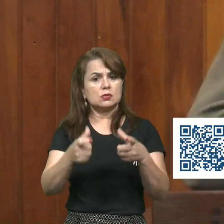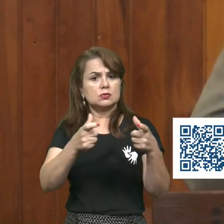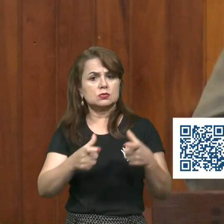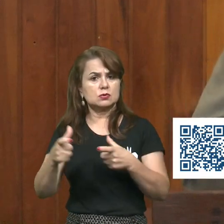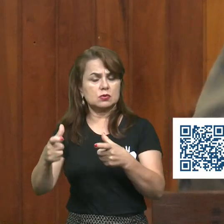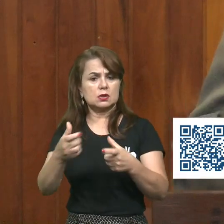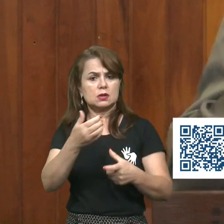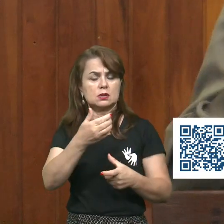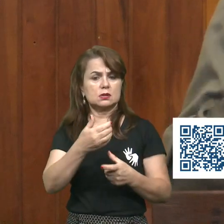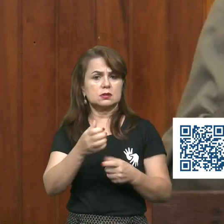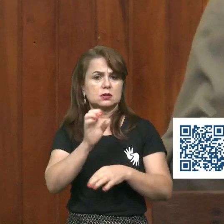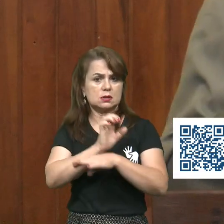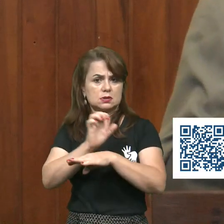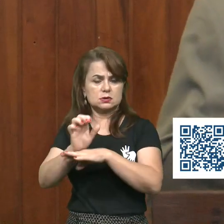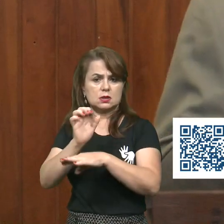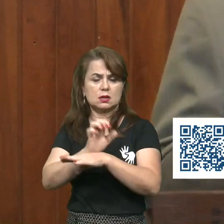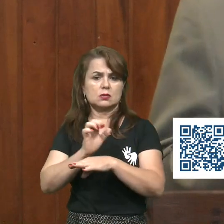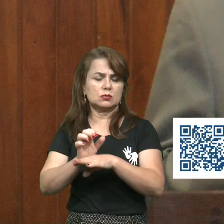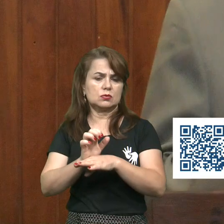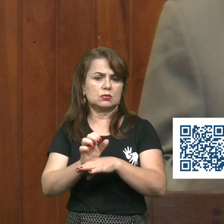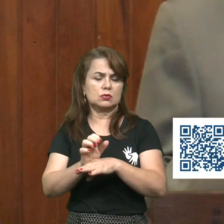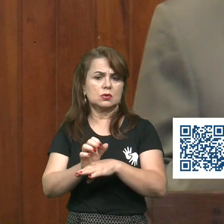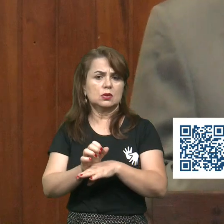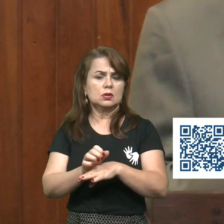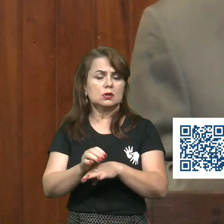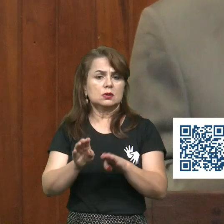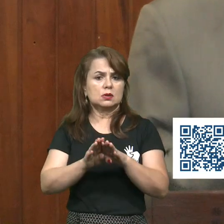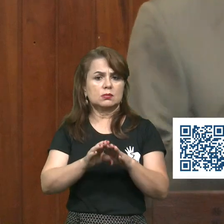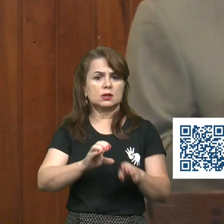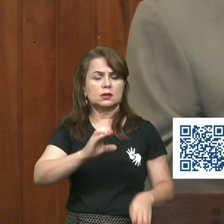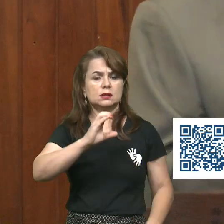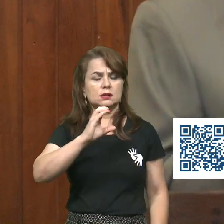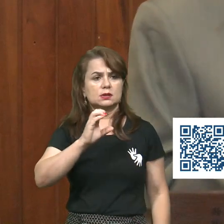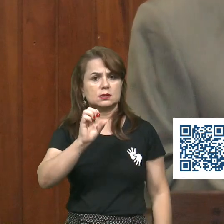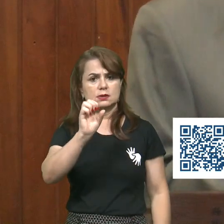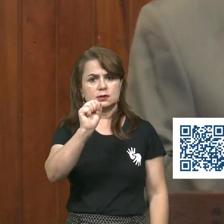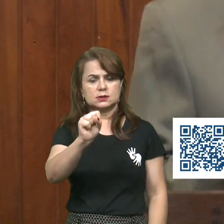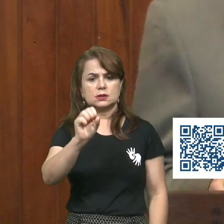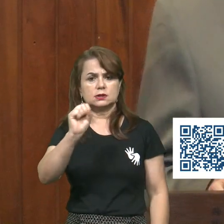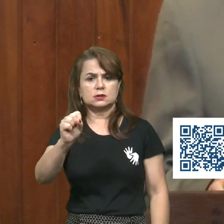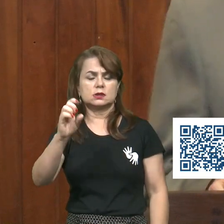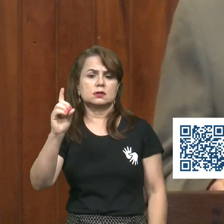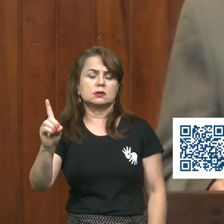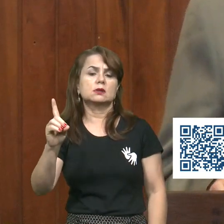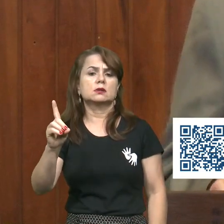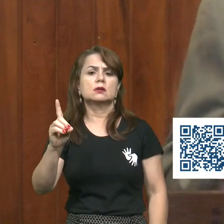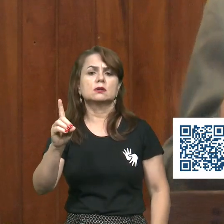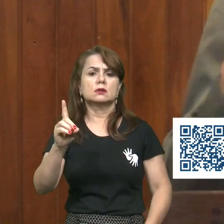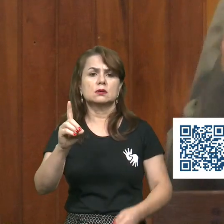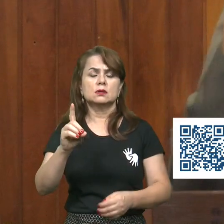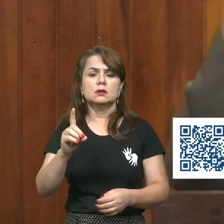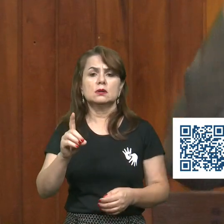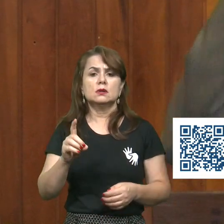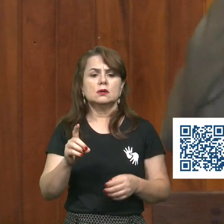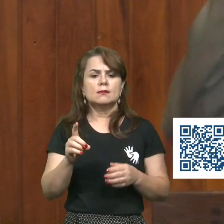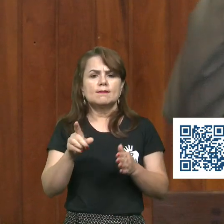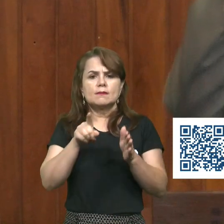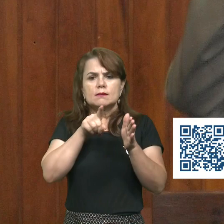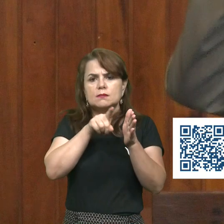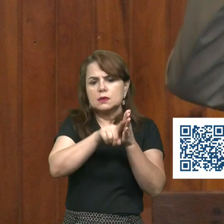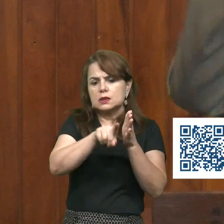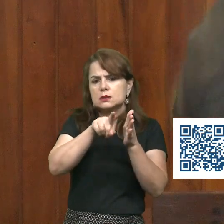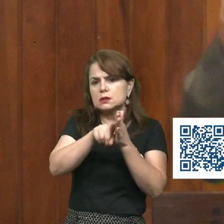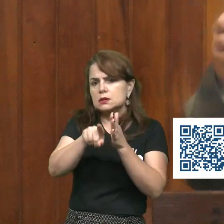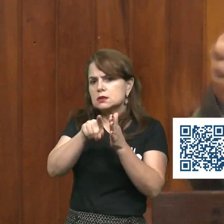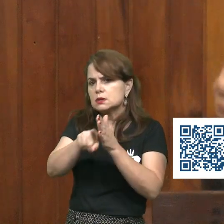Instituto Pasteur, o Núcleo Regional da CCD, antiga SUSEM, estão investigando a situação do